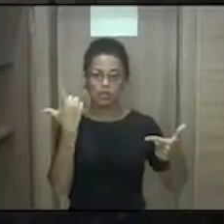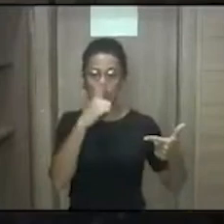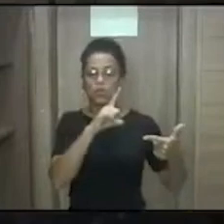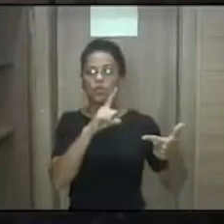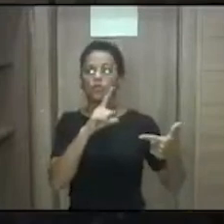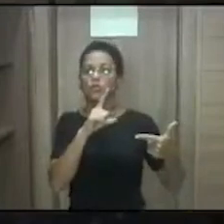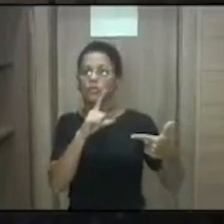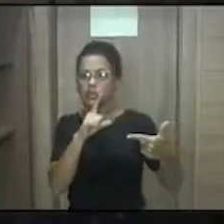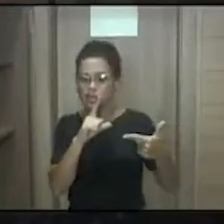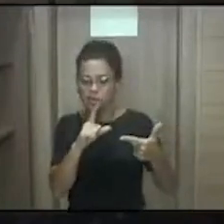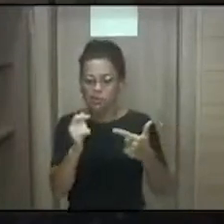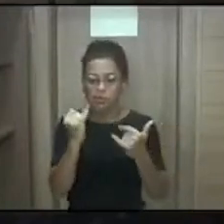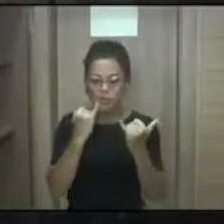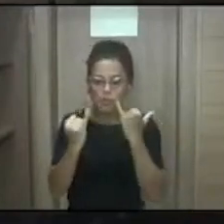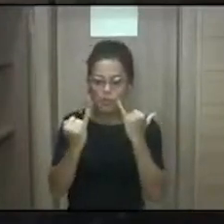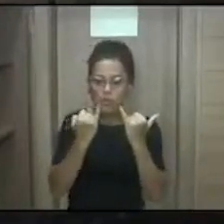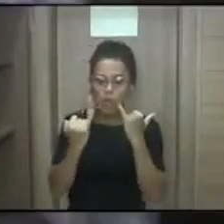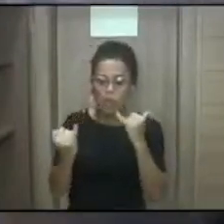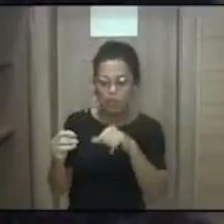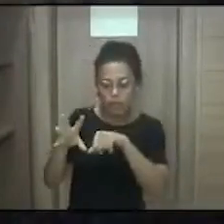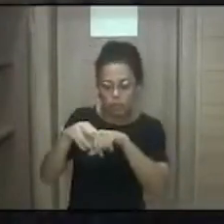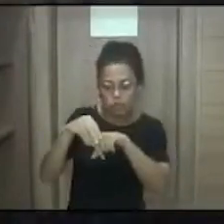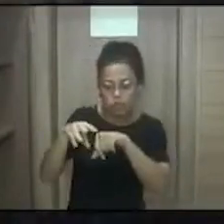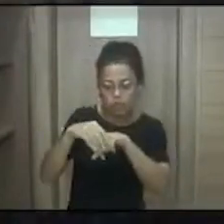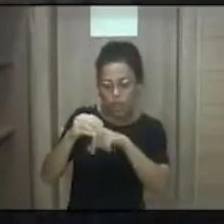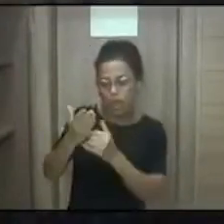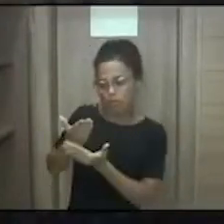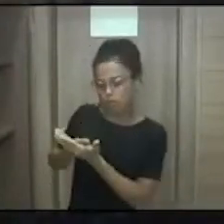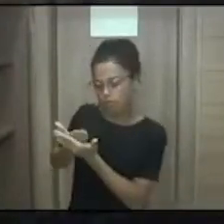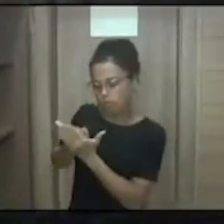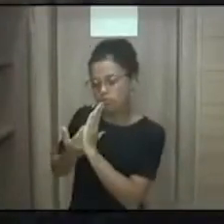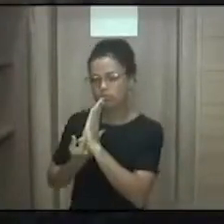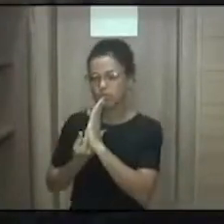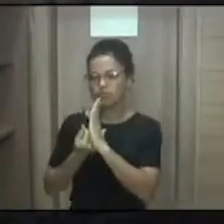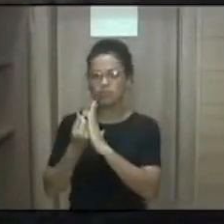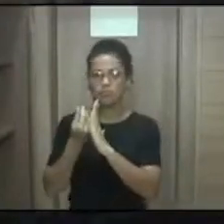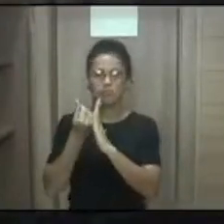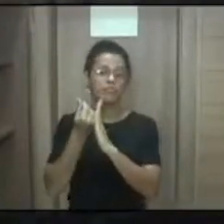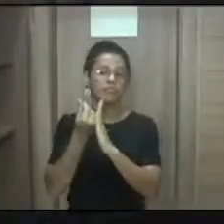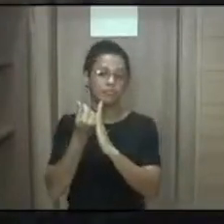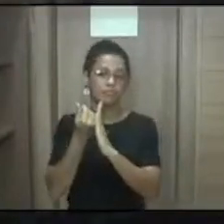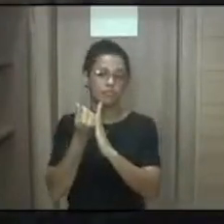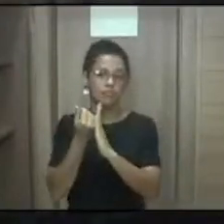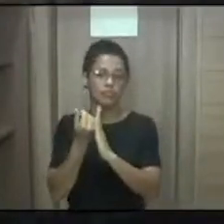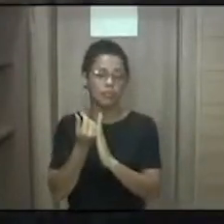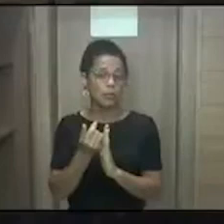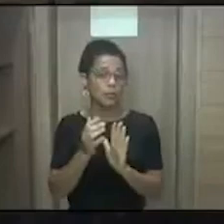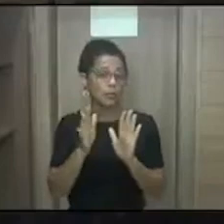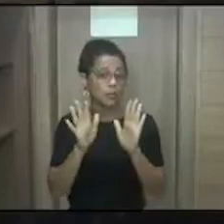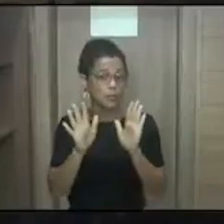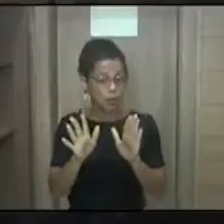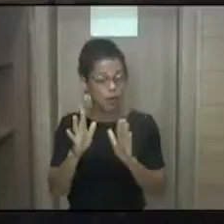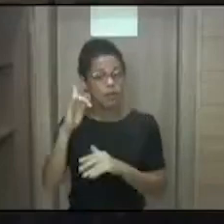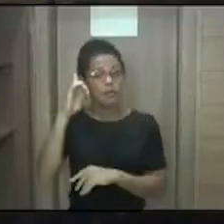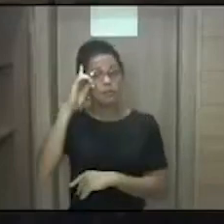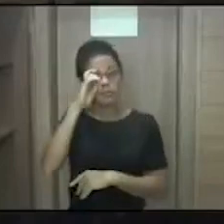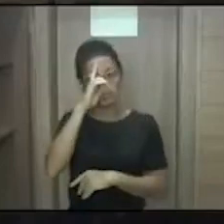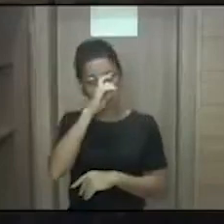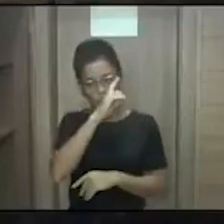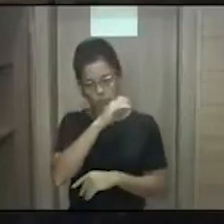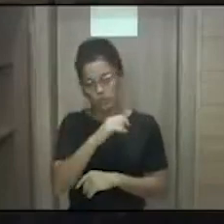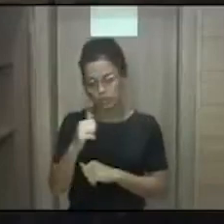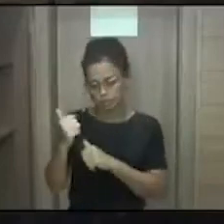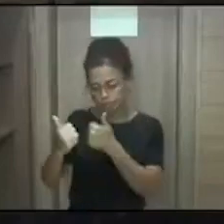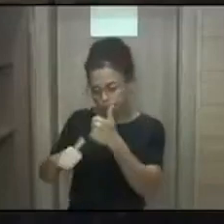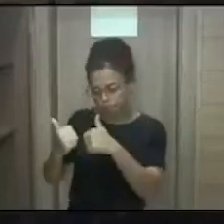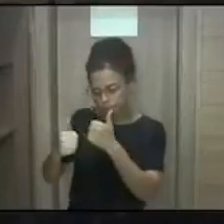completude das informações suficiente para o estudo de custo. E ainda assim, né, comum, a gente teve que fazer uma análise